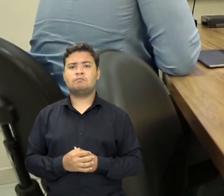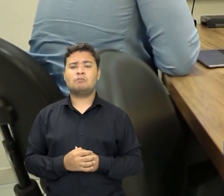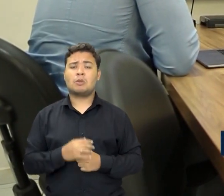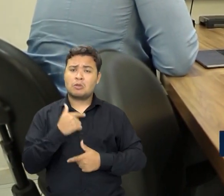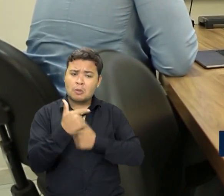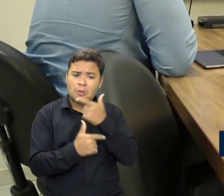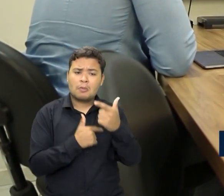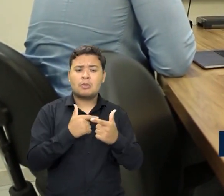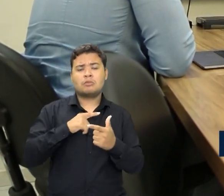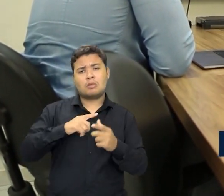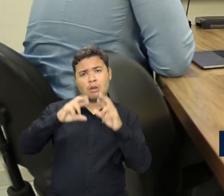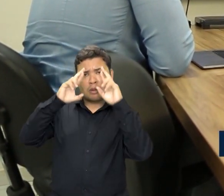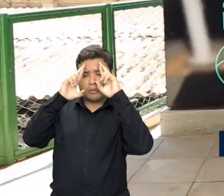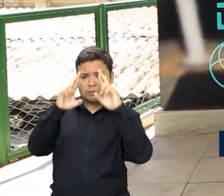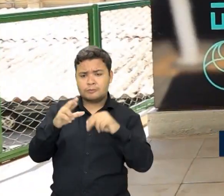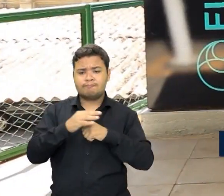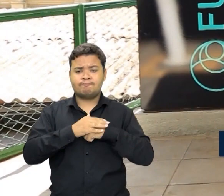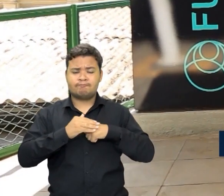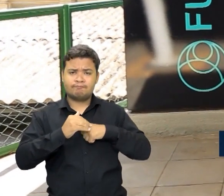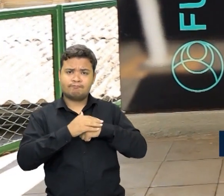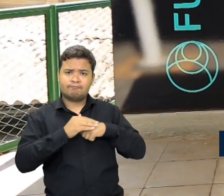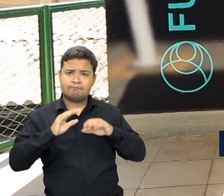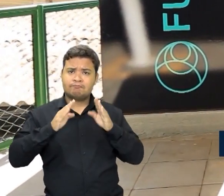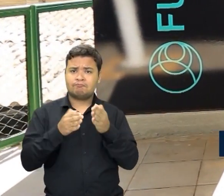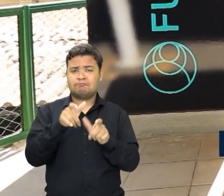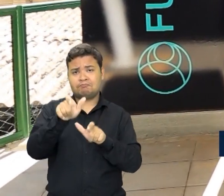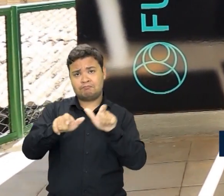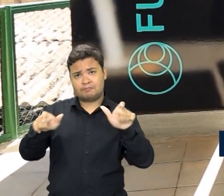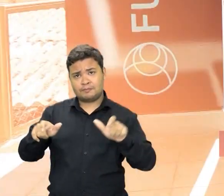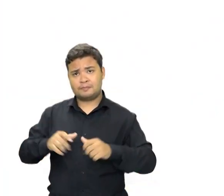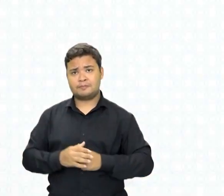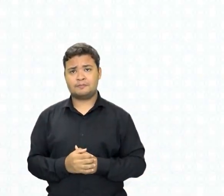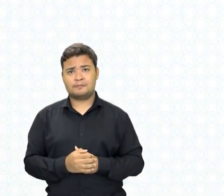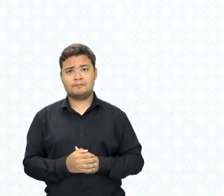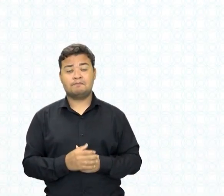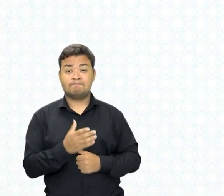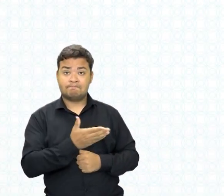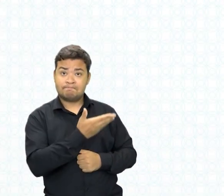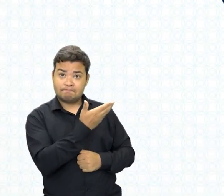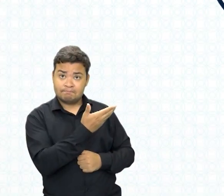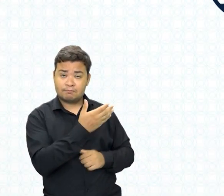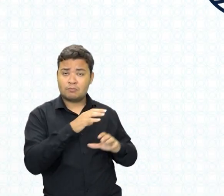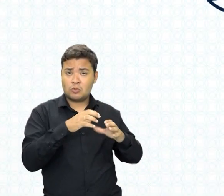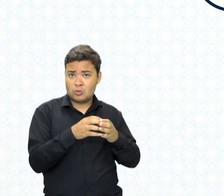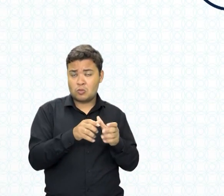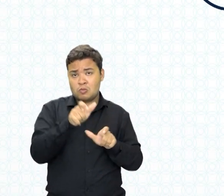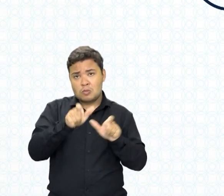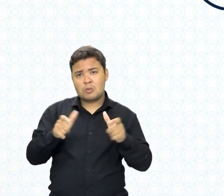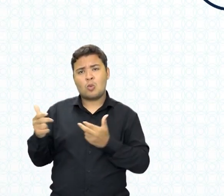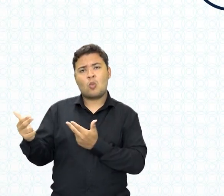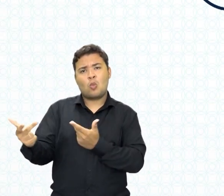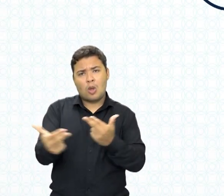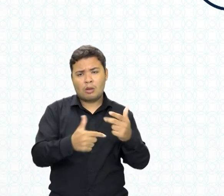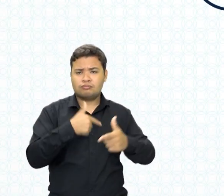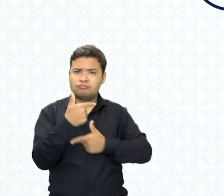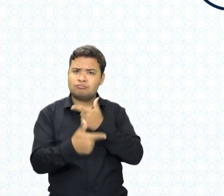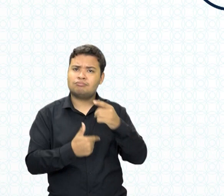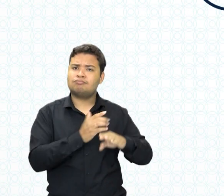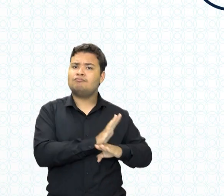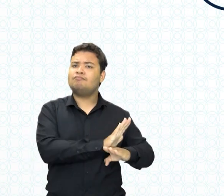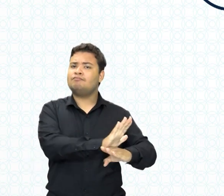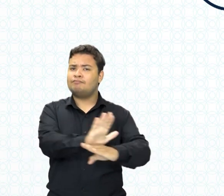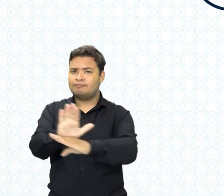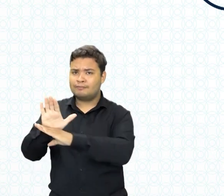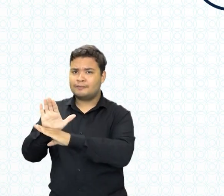atua com respeito, carinho e dedicação a quem precisar. Fundac, uma fundação feita por gente que cuida